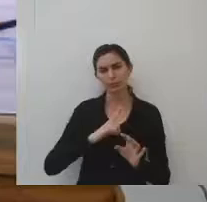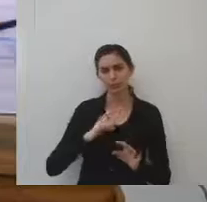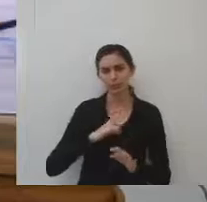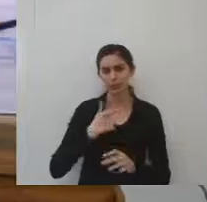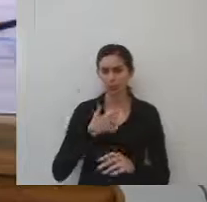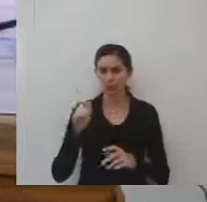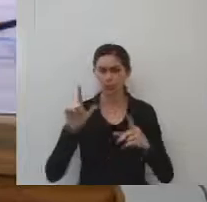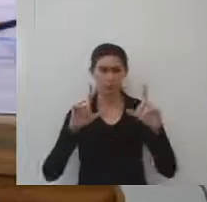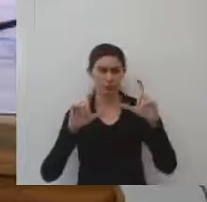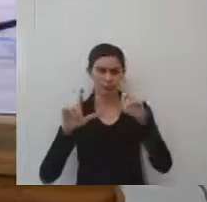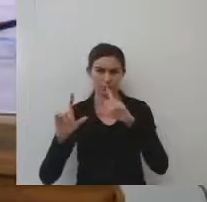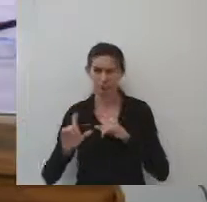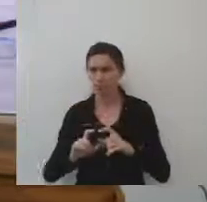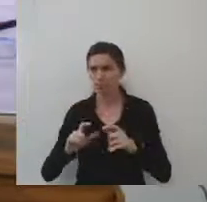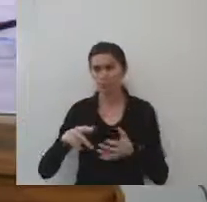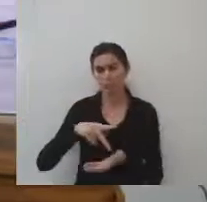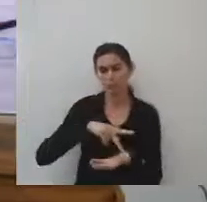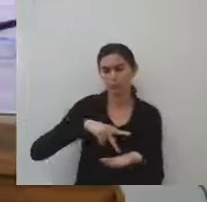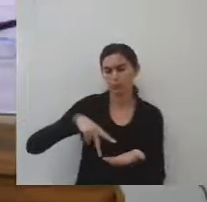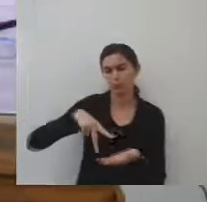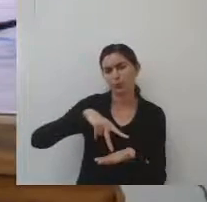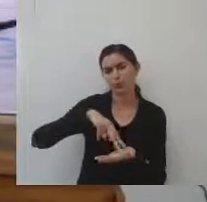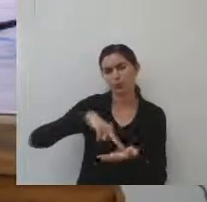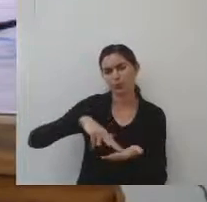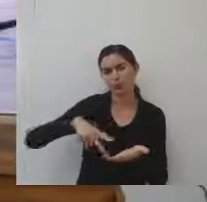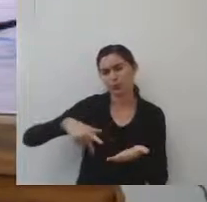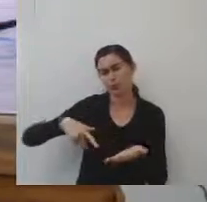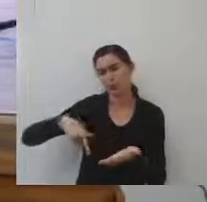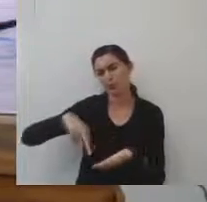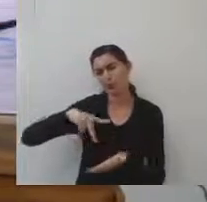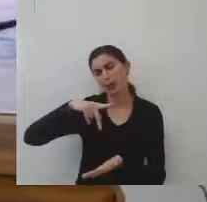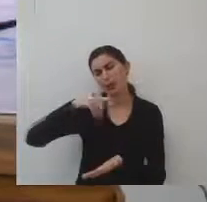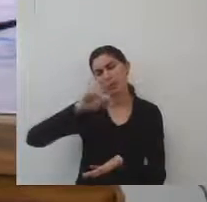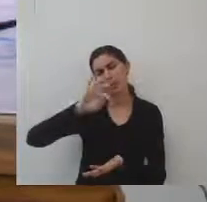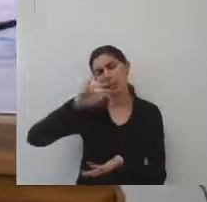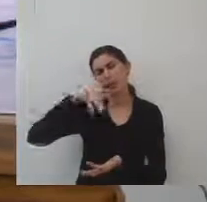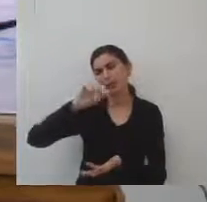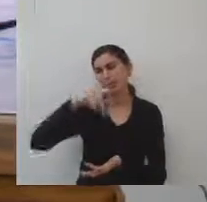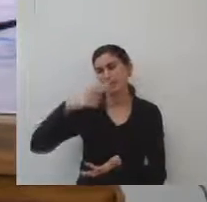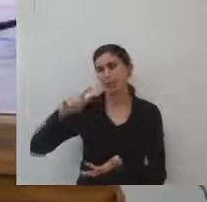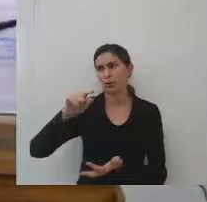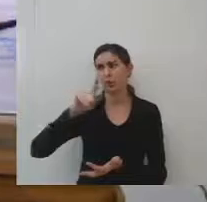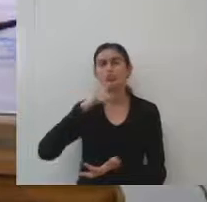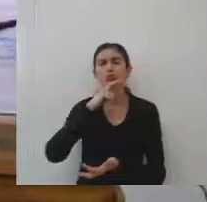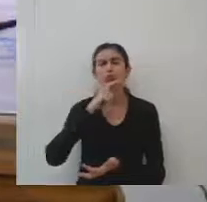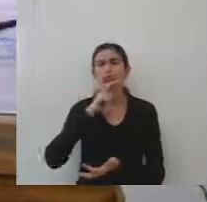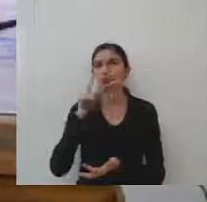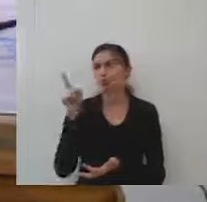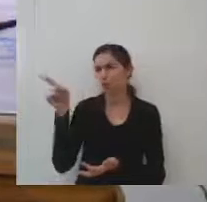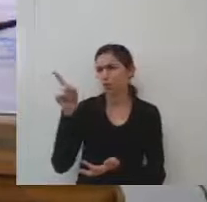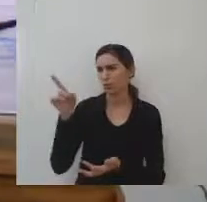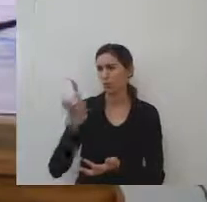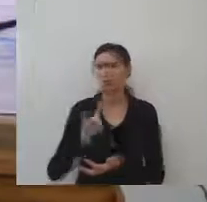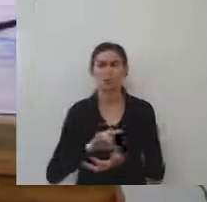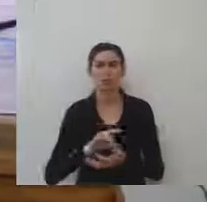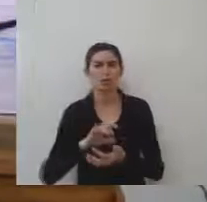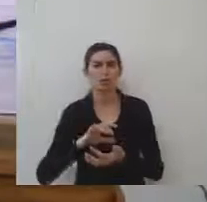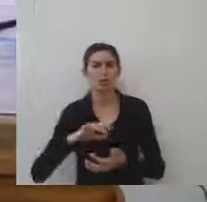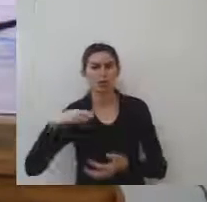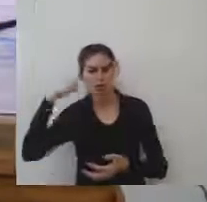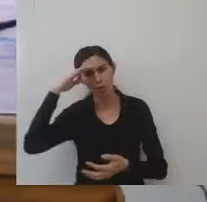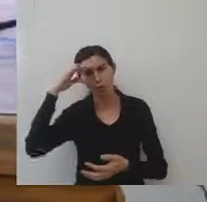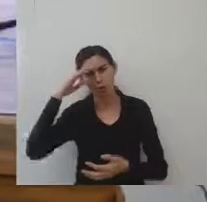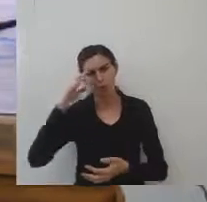outra foto a patinação no gelo. Eu tenho para mim que eu acho que essa daqui, eu acho que é soldadinho de